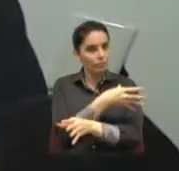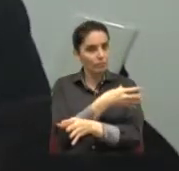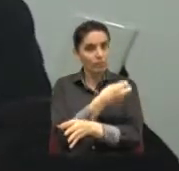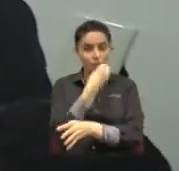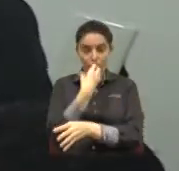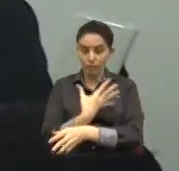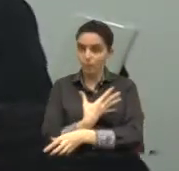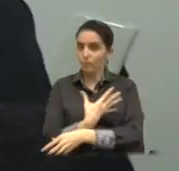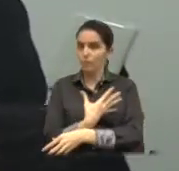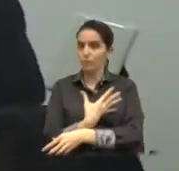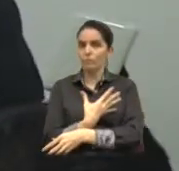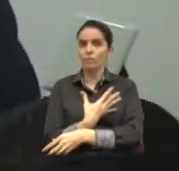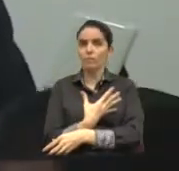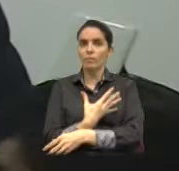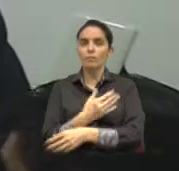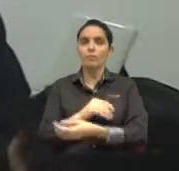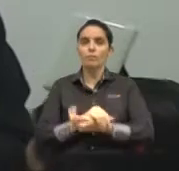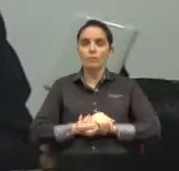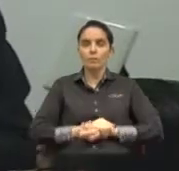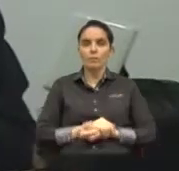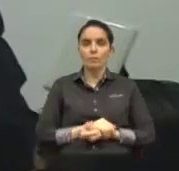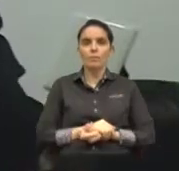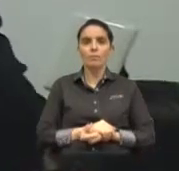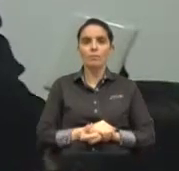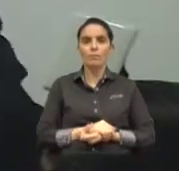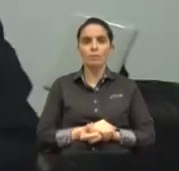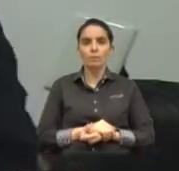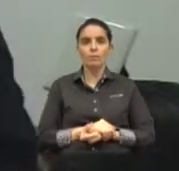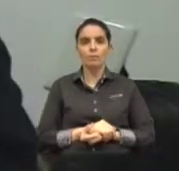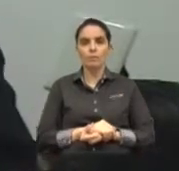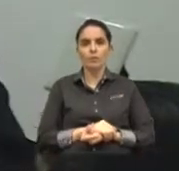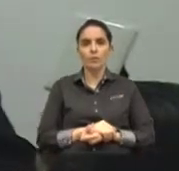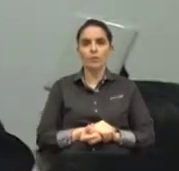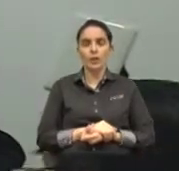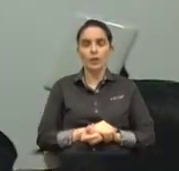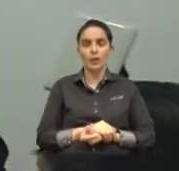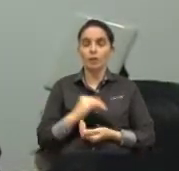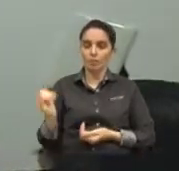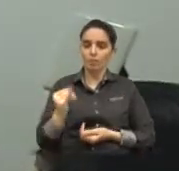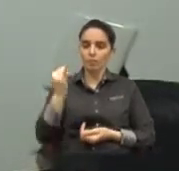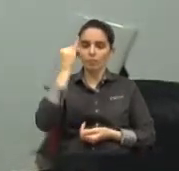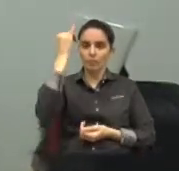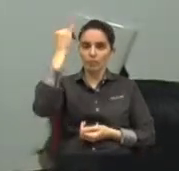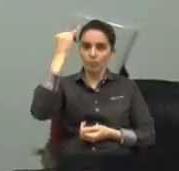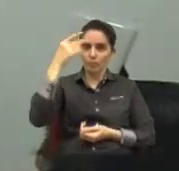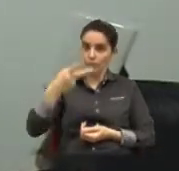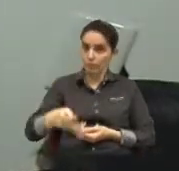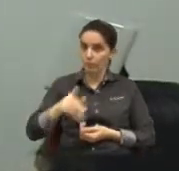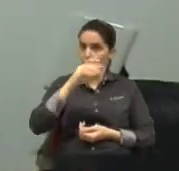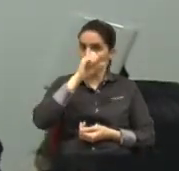eficaz e que traz muito benefício para a cidade de Limeira, vereador.